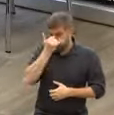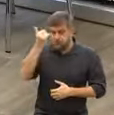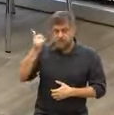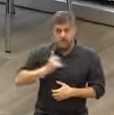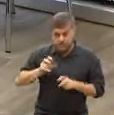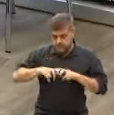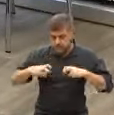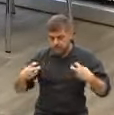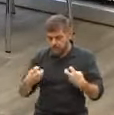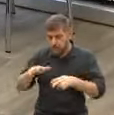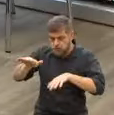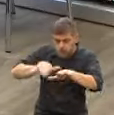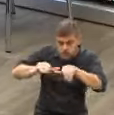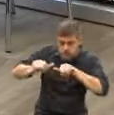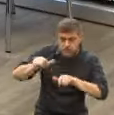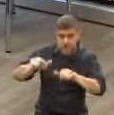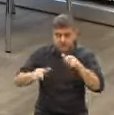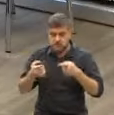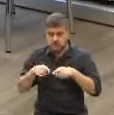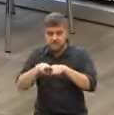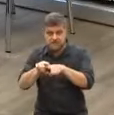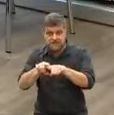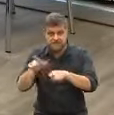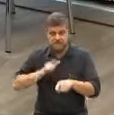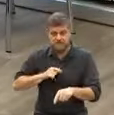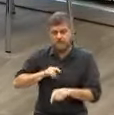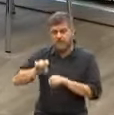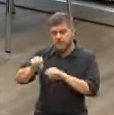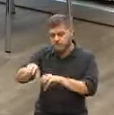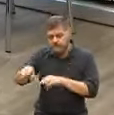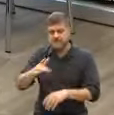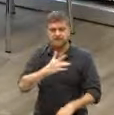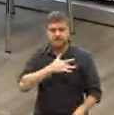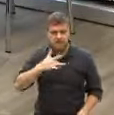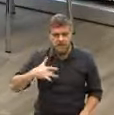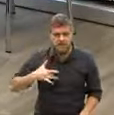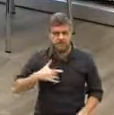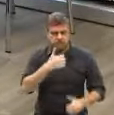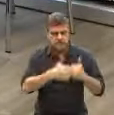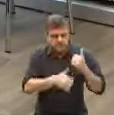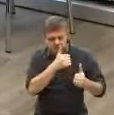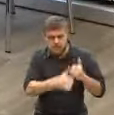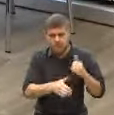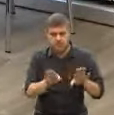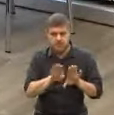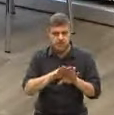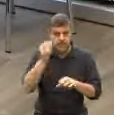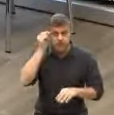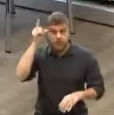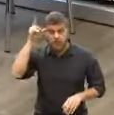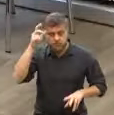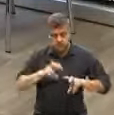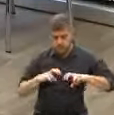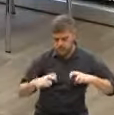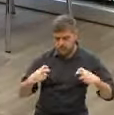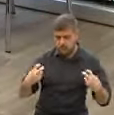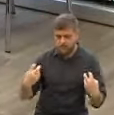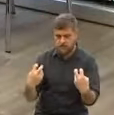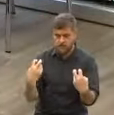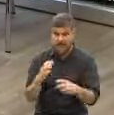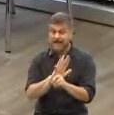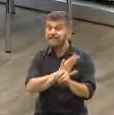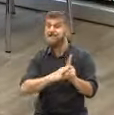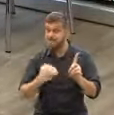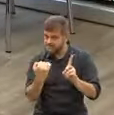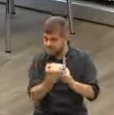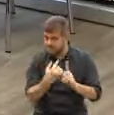problema, ele senta com todos esses parceiros, como eu já tinha te dito, saúde, educação, o esporte, o lazer, a cultura,